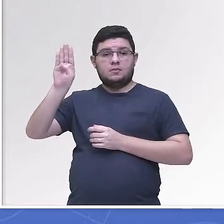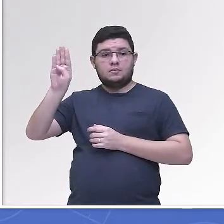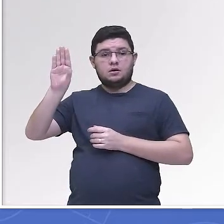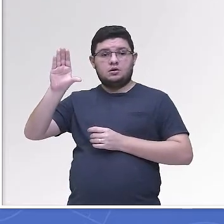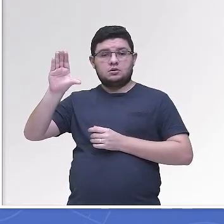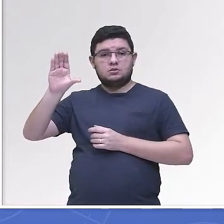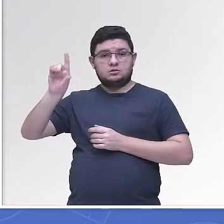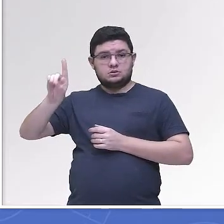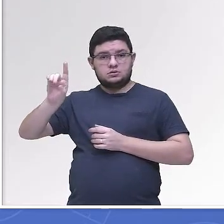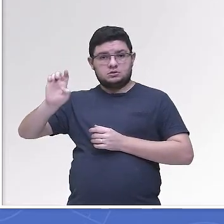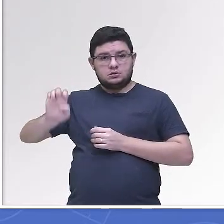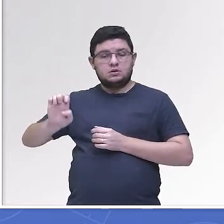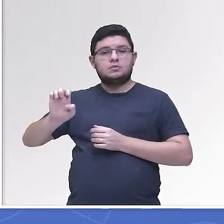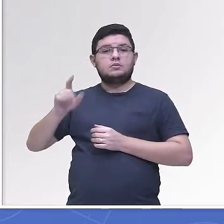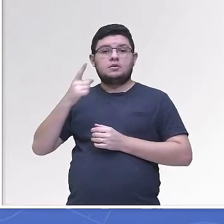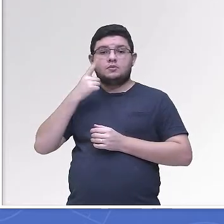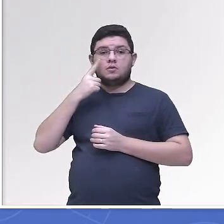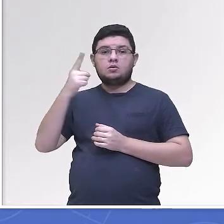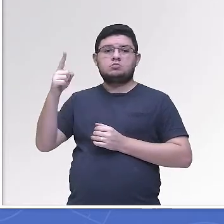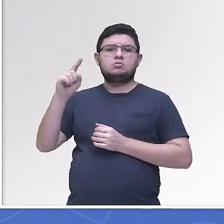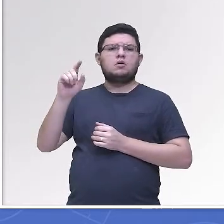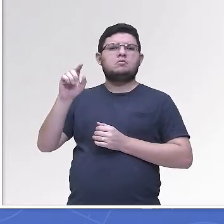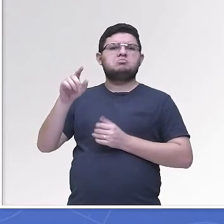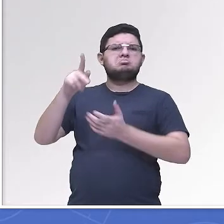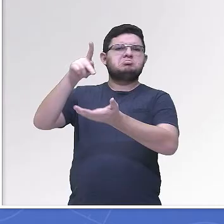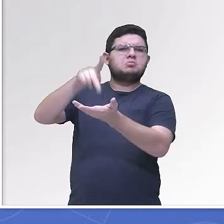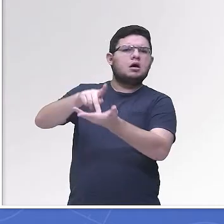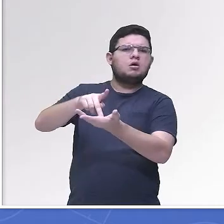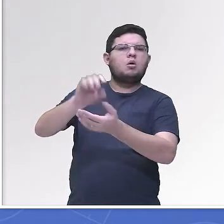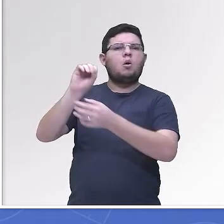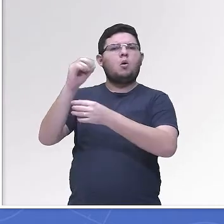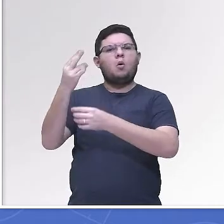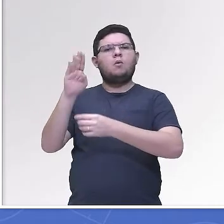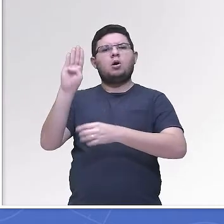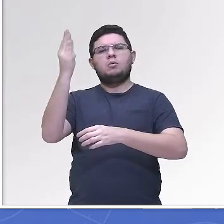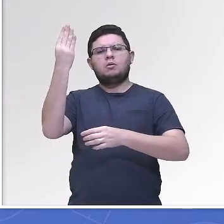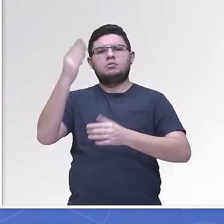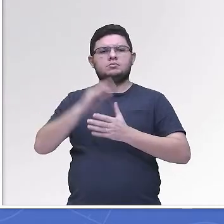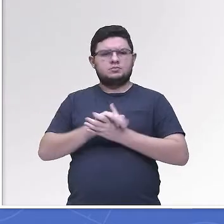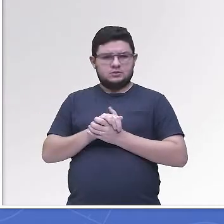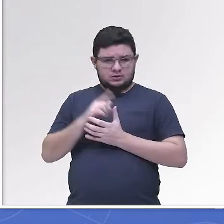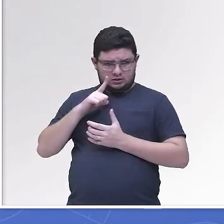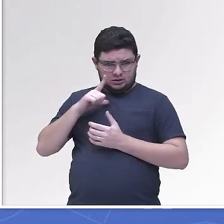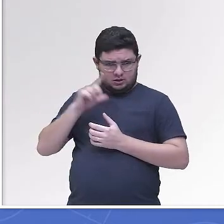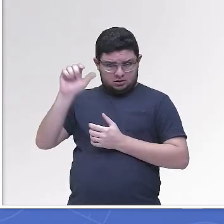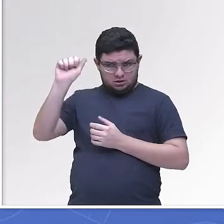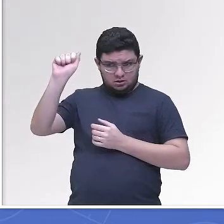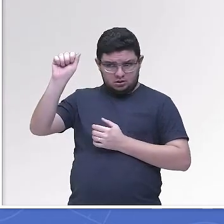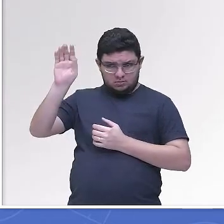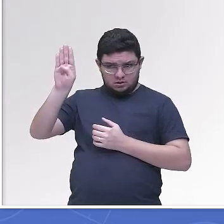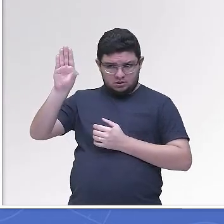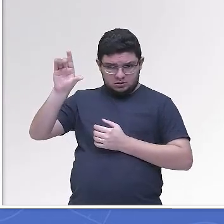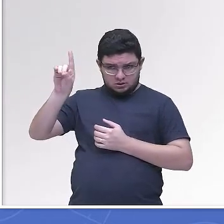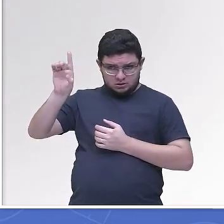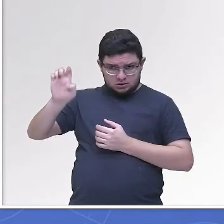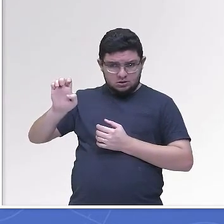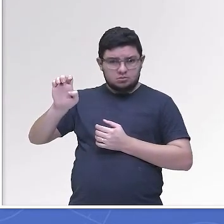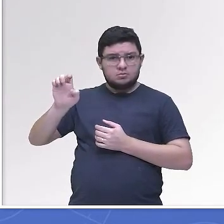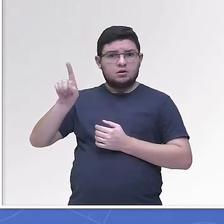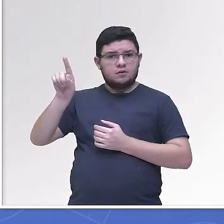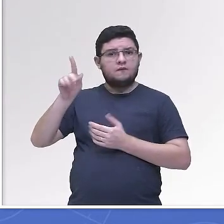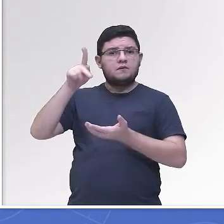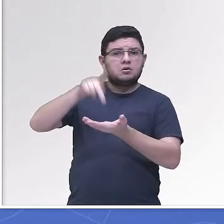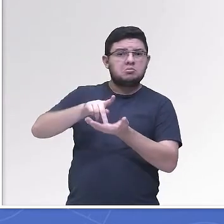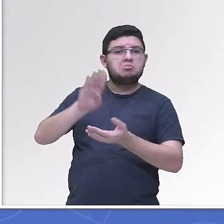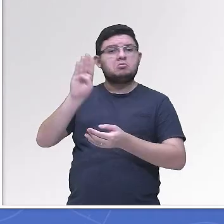afirmações em verdadeiras ou falsas. Tem aqui 5 afirmações. Você vai dizer se é verdadeiro ou falso. Daqui a pouco a